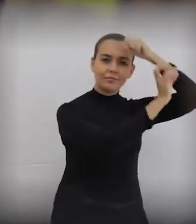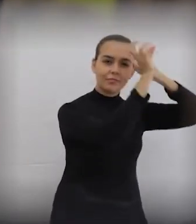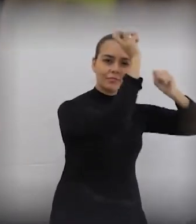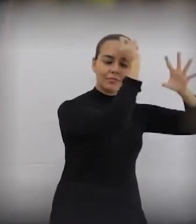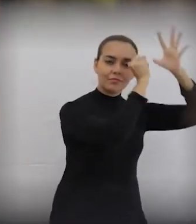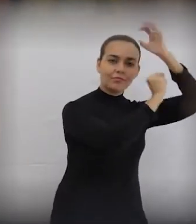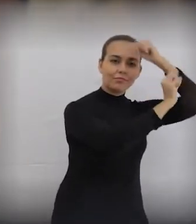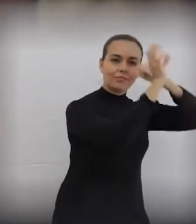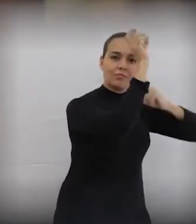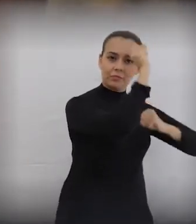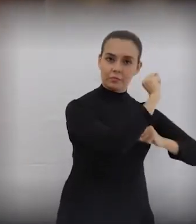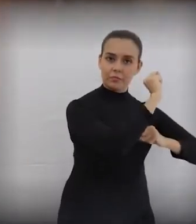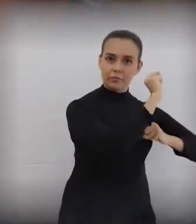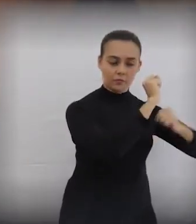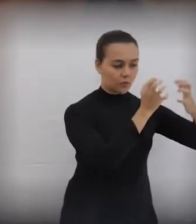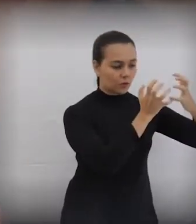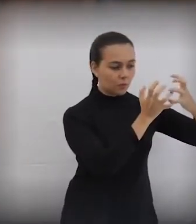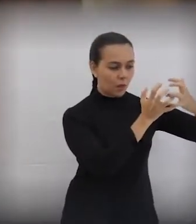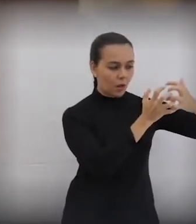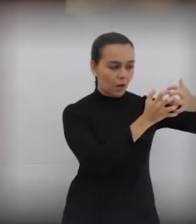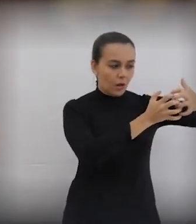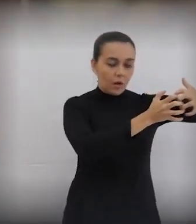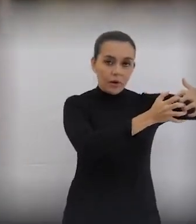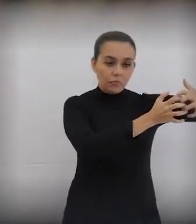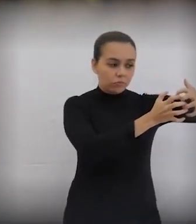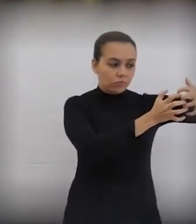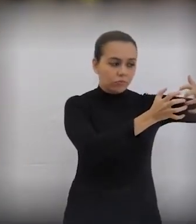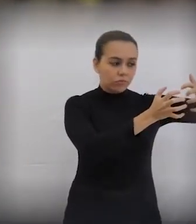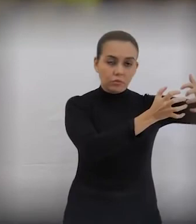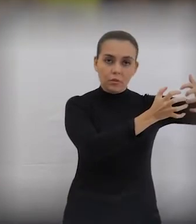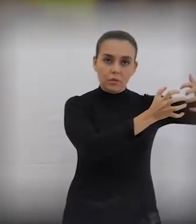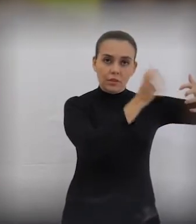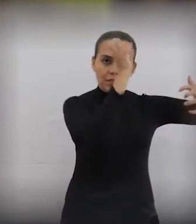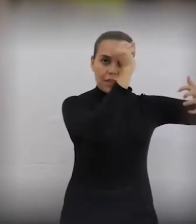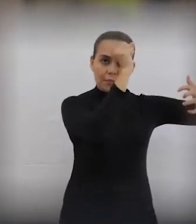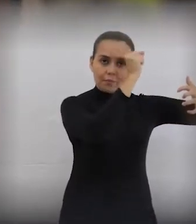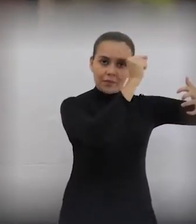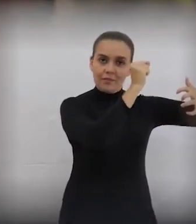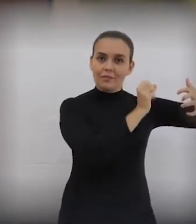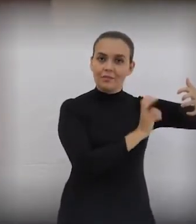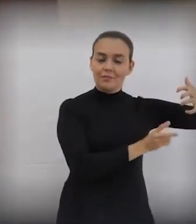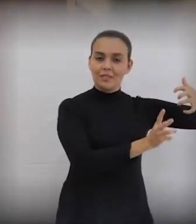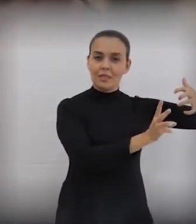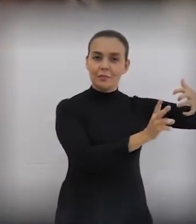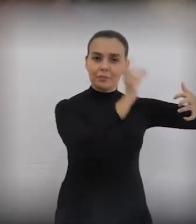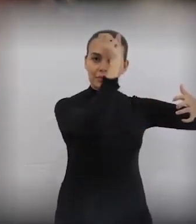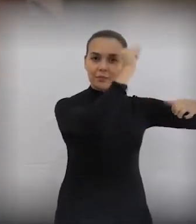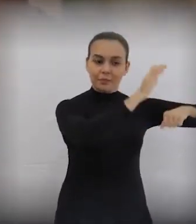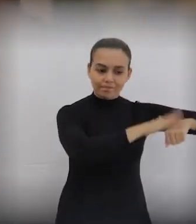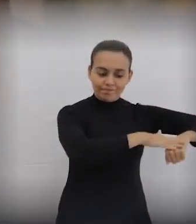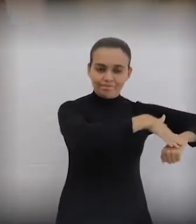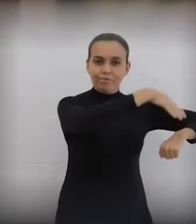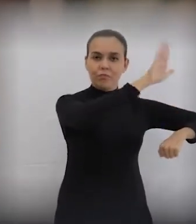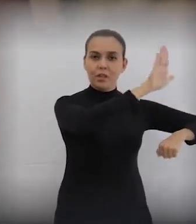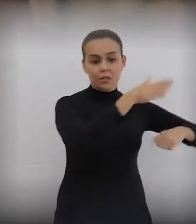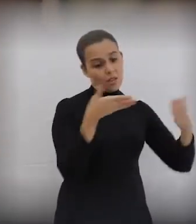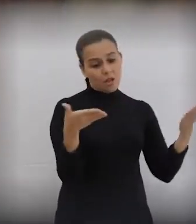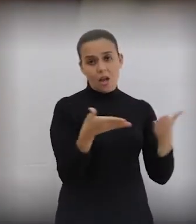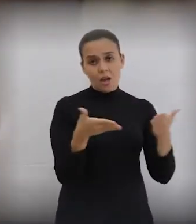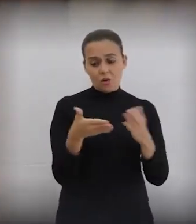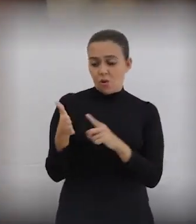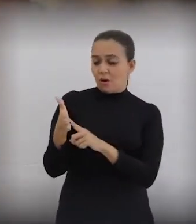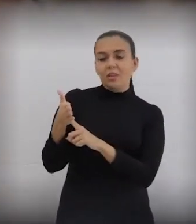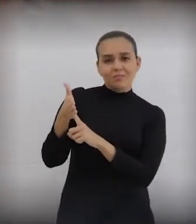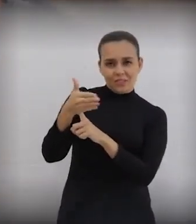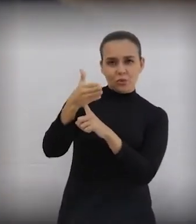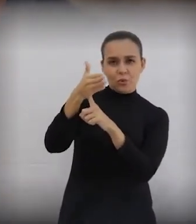ou estender essa etapa do cérebro, que é um pouco mais plástica, por mais tempo. De repente, o que está acontecendo agora, até por uma pressão